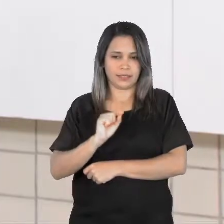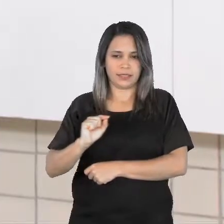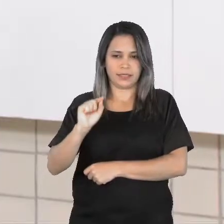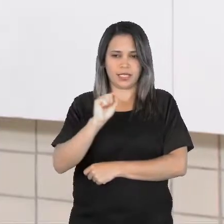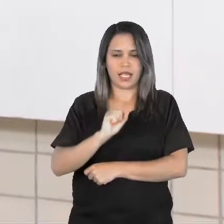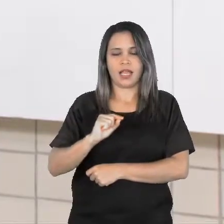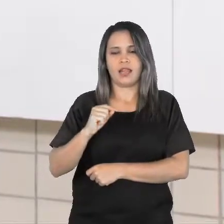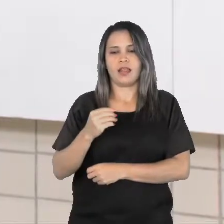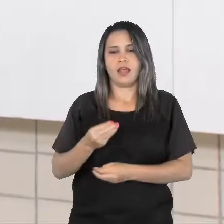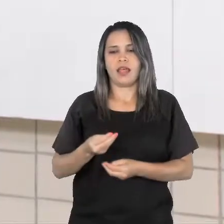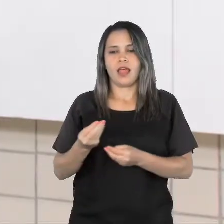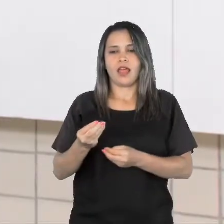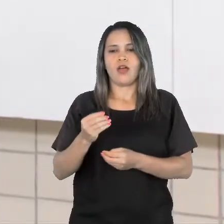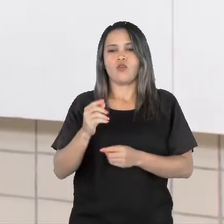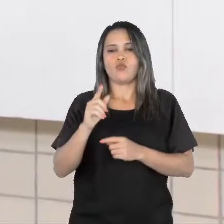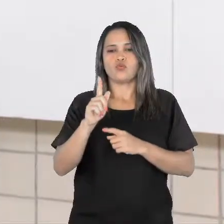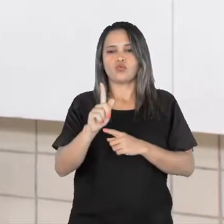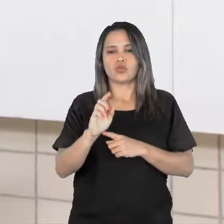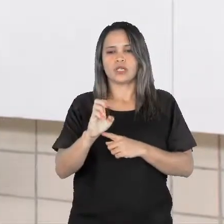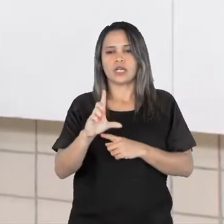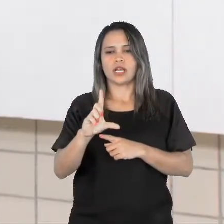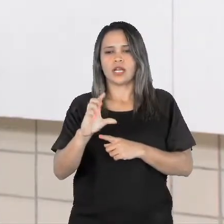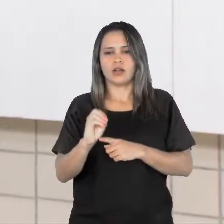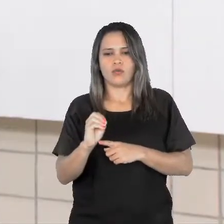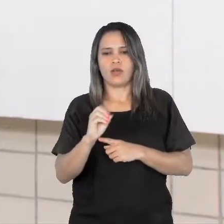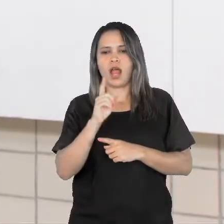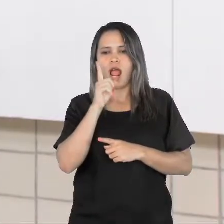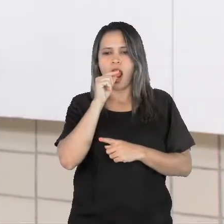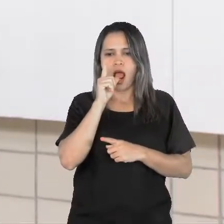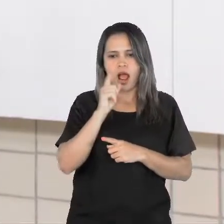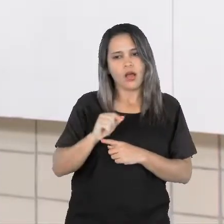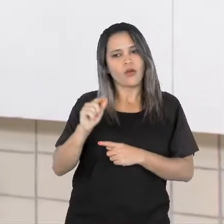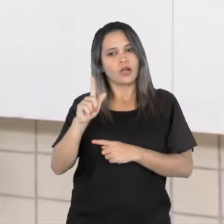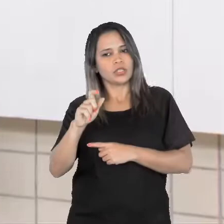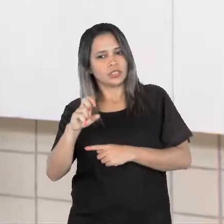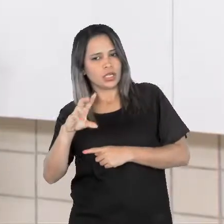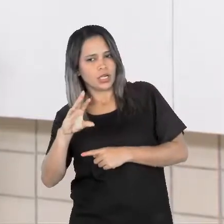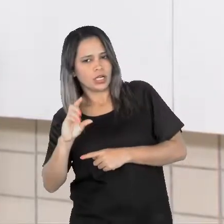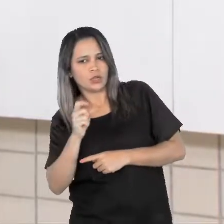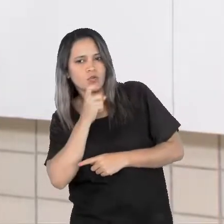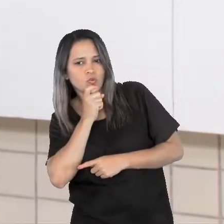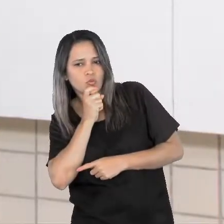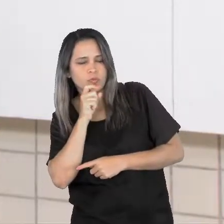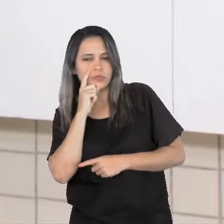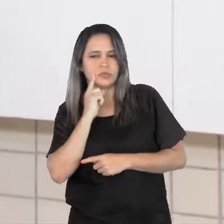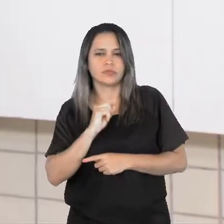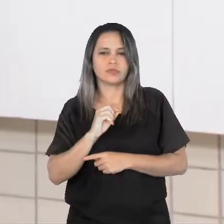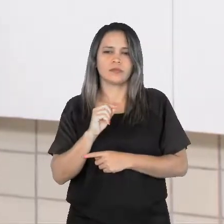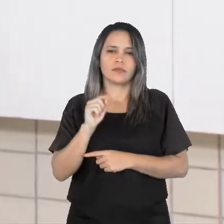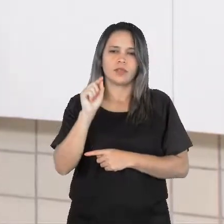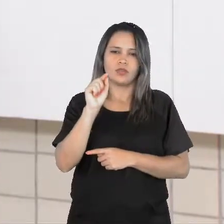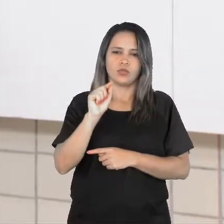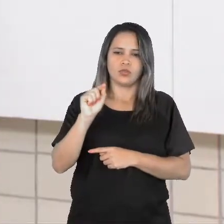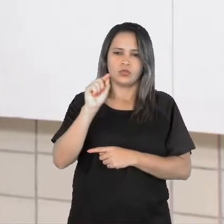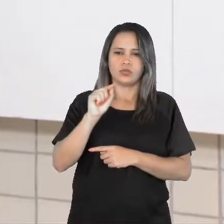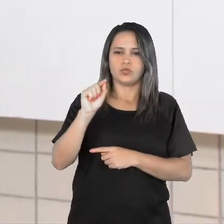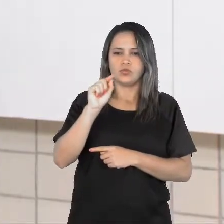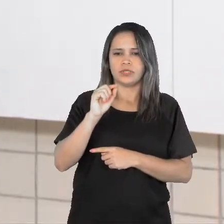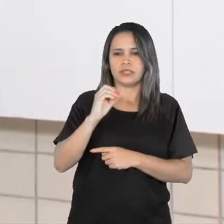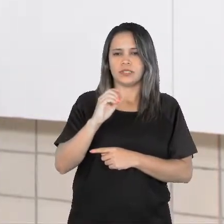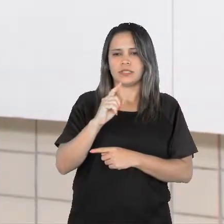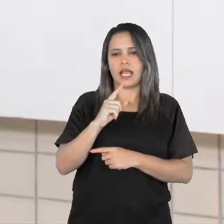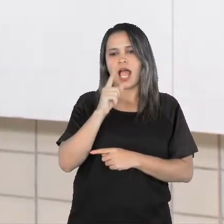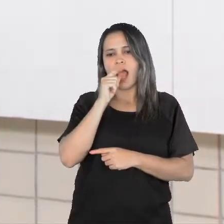atribuído ao ponto de gelo, água, gelo. E o 100 ao ponto de vapor, água